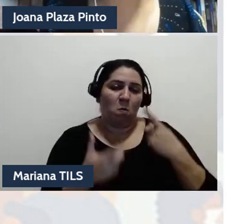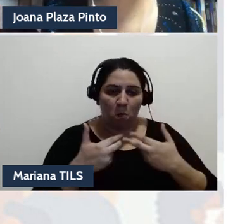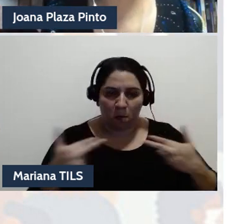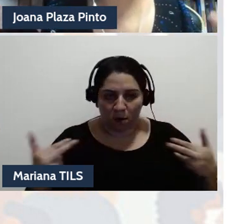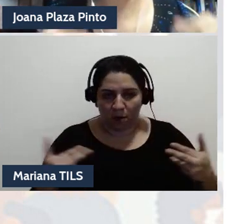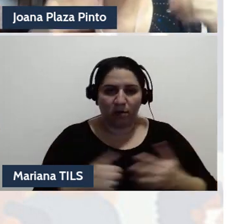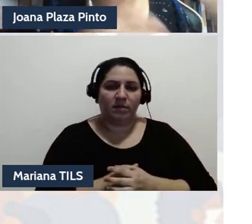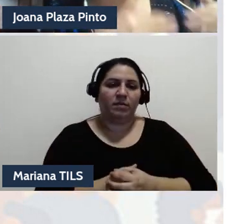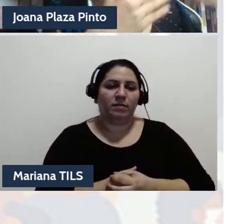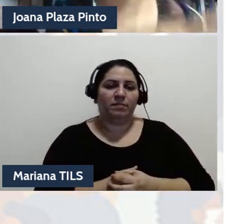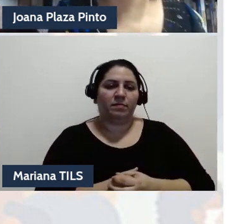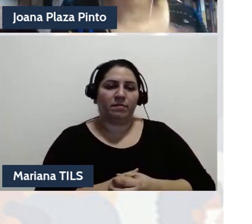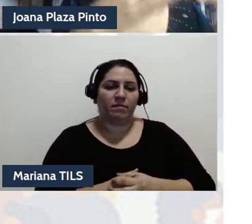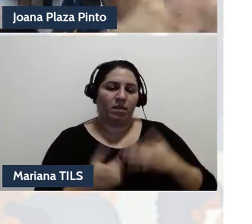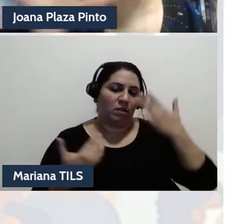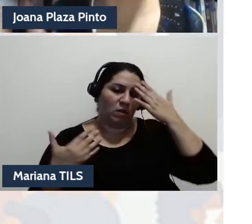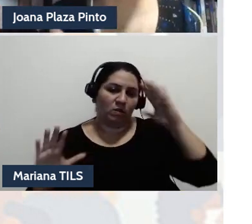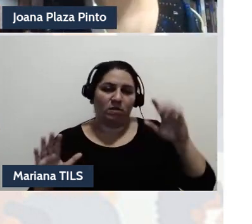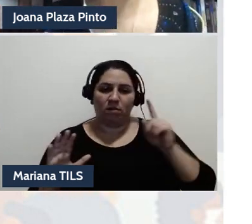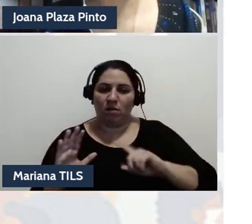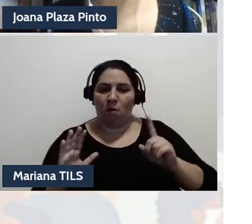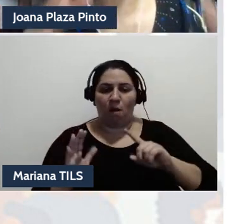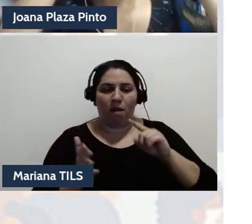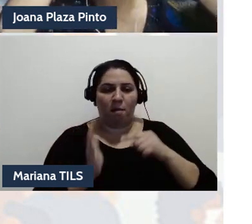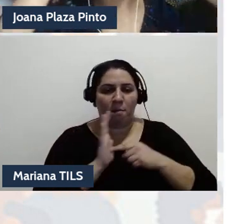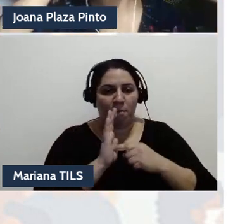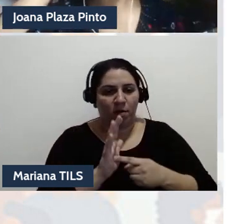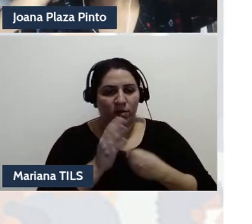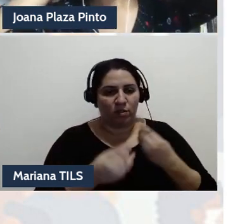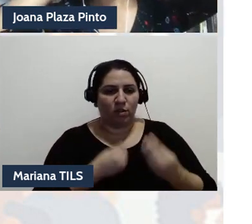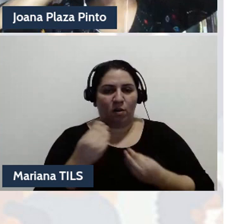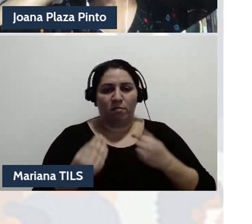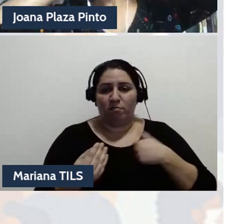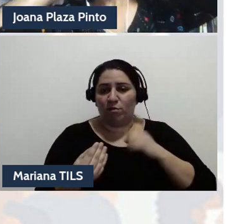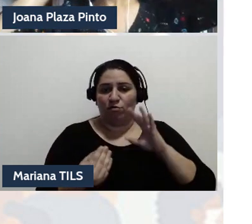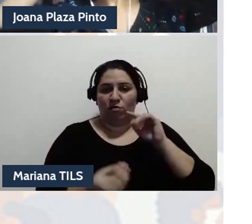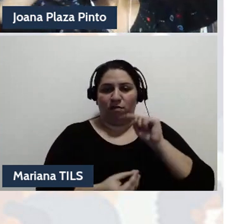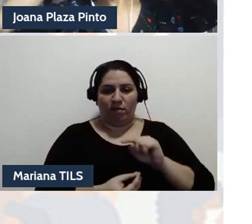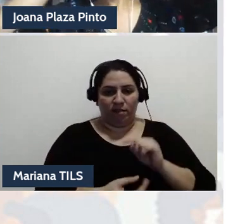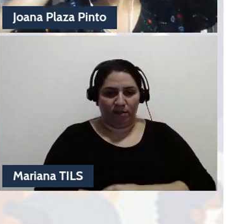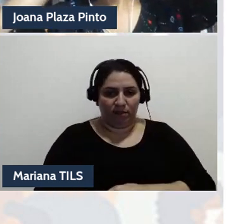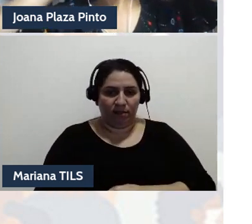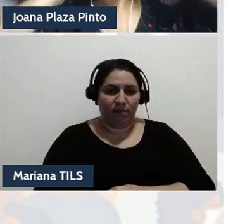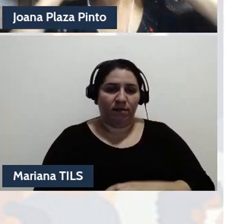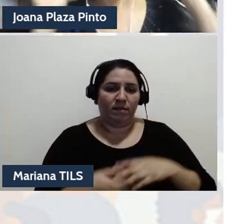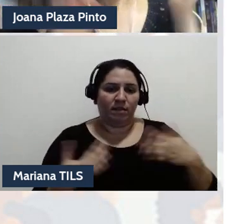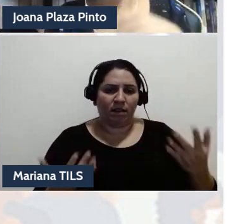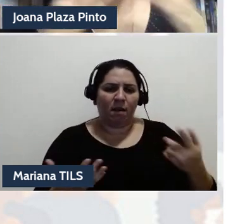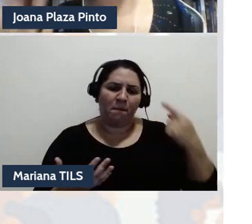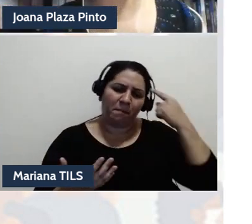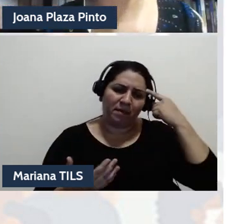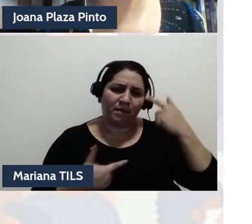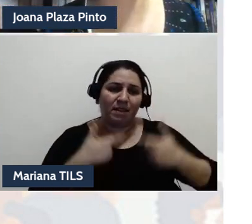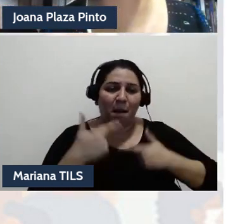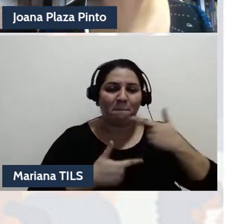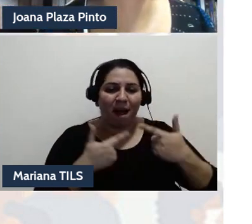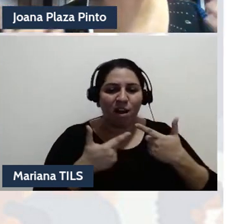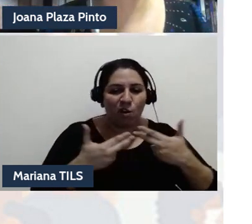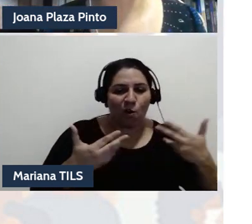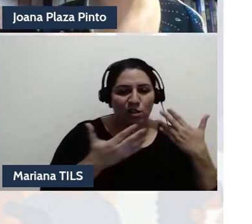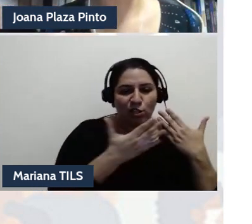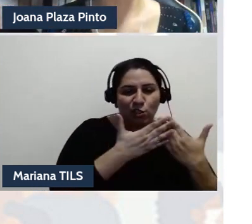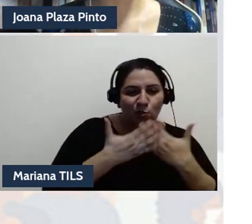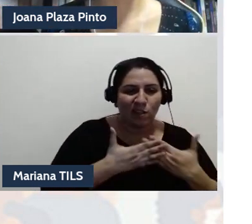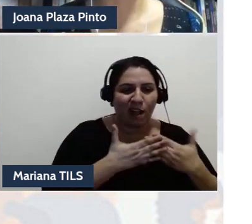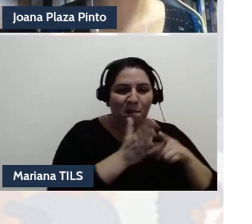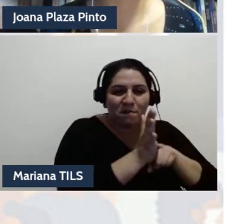nada, não são exemplares, é só aquilo mesmo que eu tive. E o trabalho intelectual ficou completamente